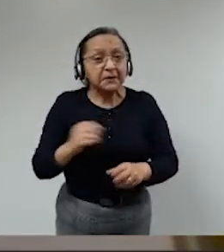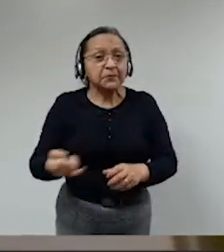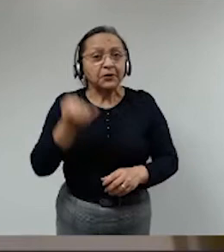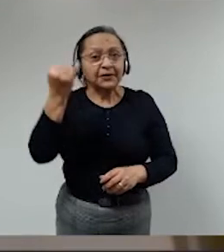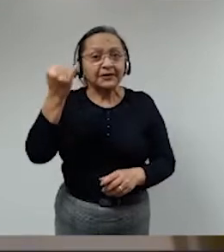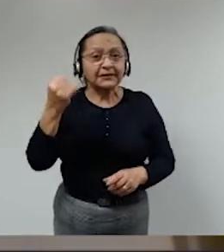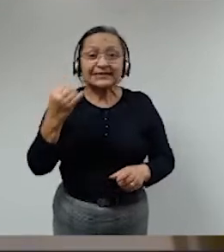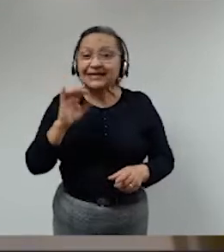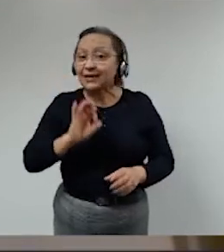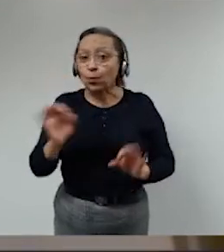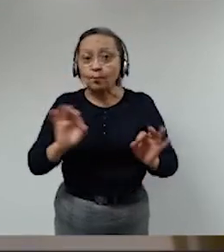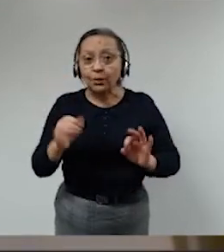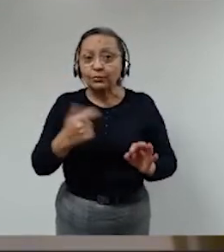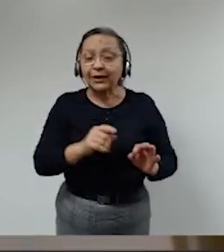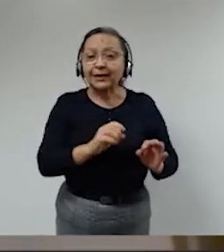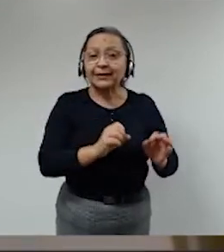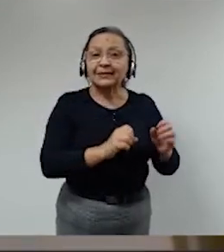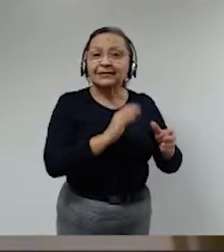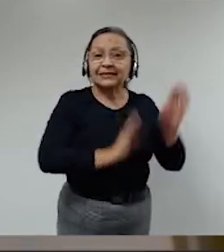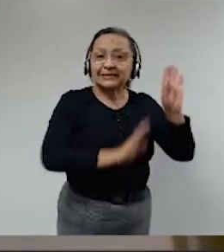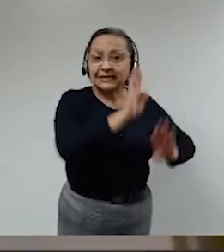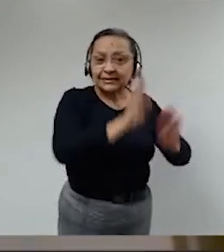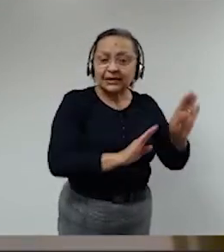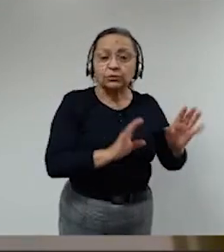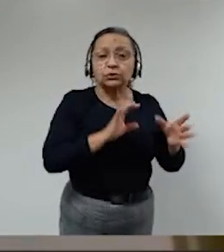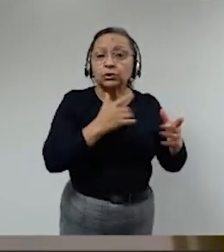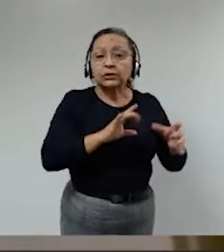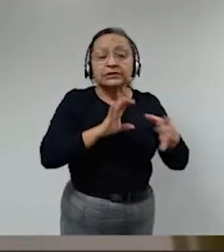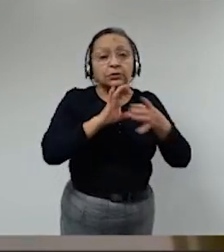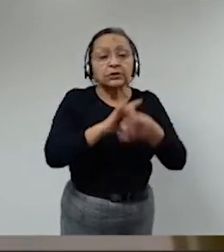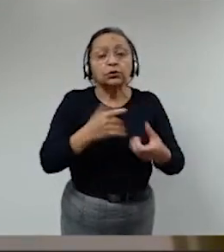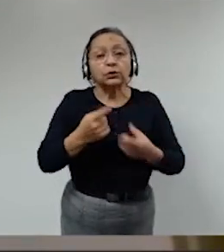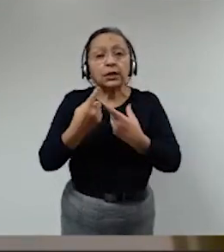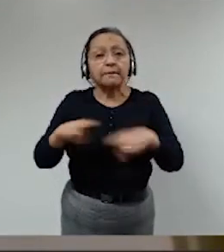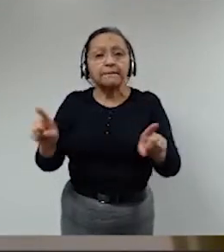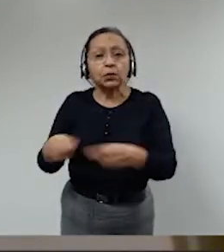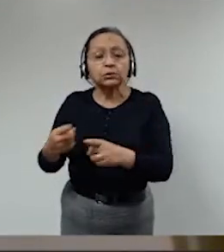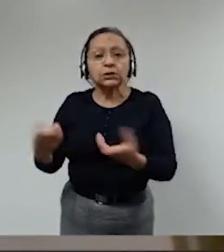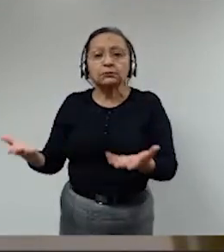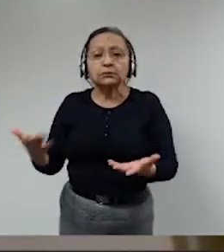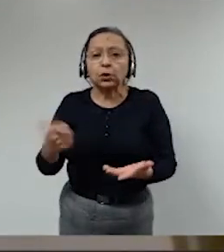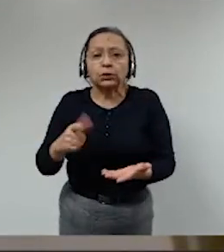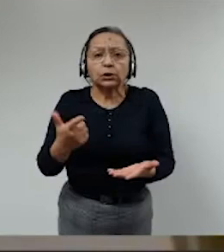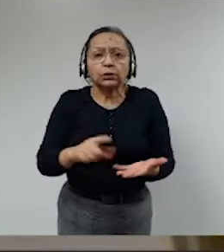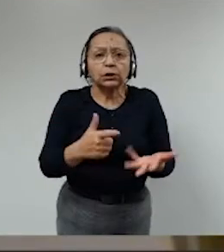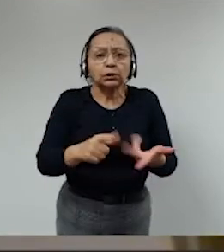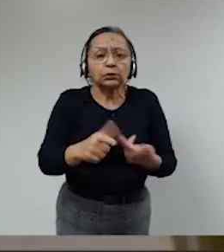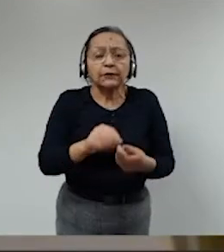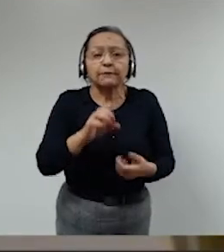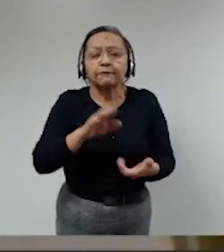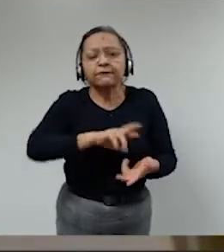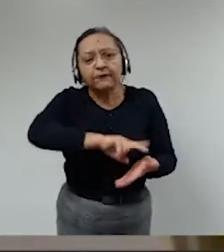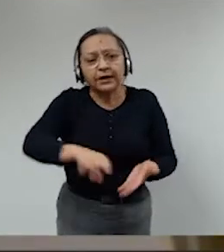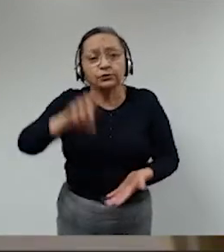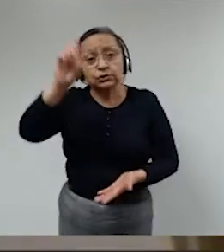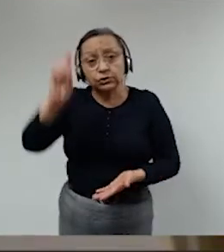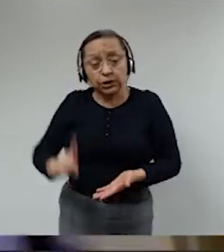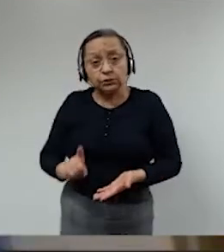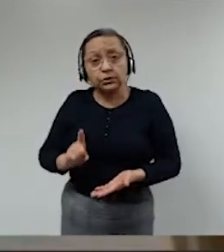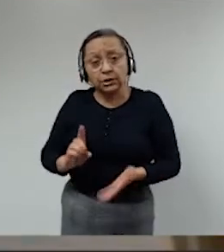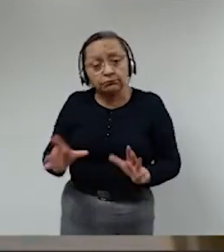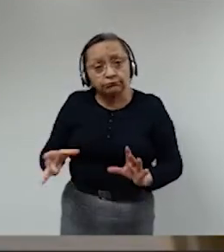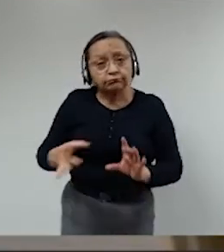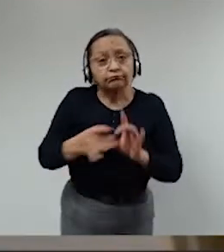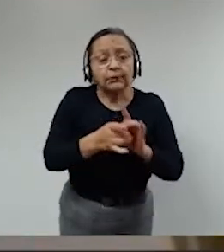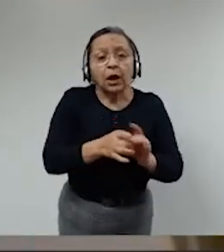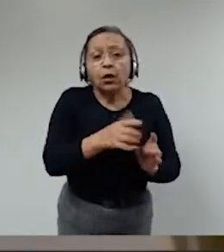você não tem esse licenciamento de músicas, você não tem sincronização, você não tem execução pública, ou seja, você não tem uma série de direitos que atingem outras cadeias produtivas